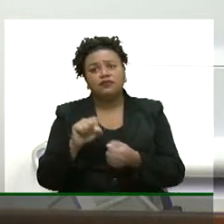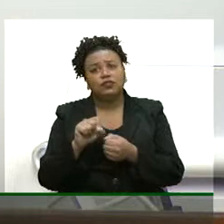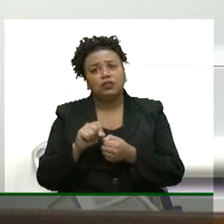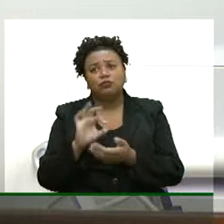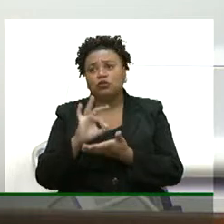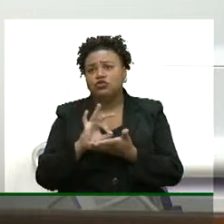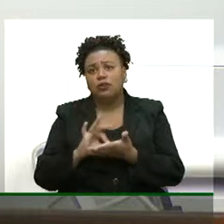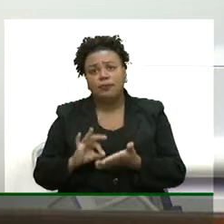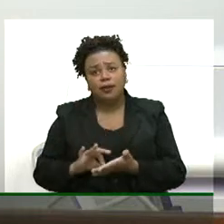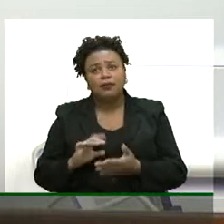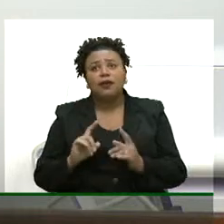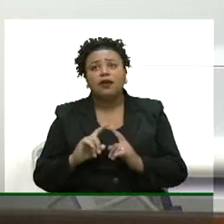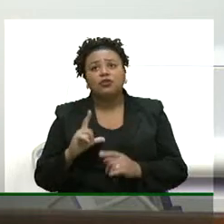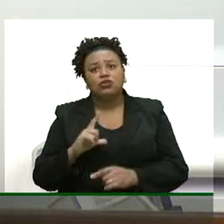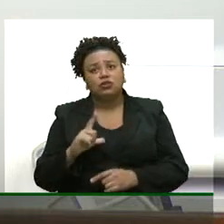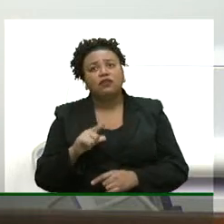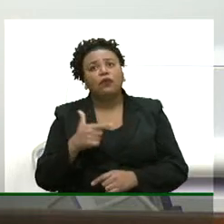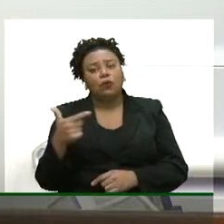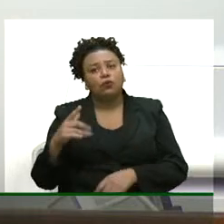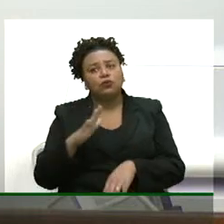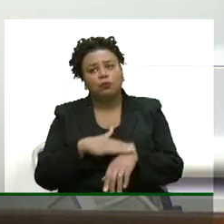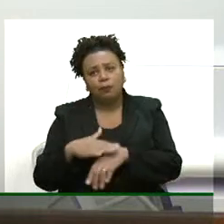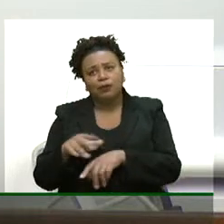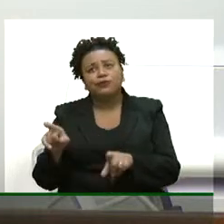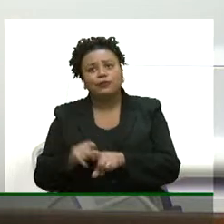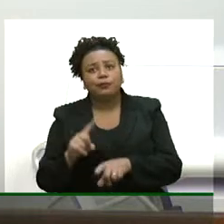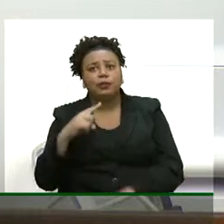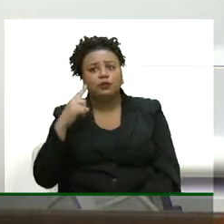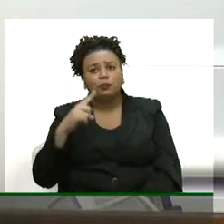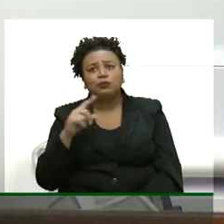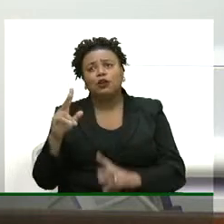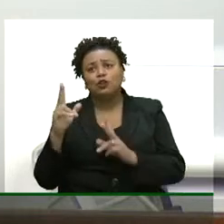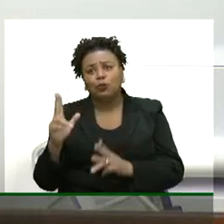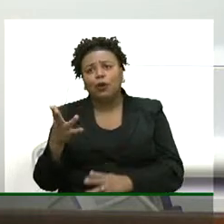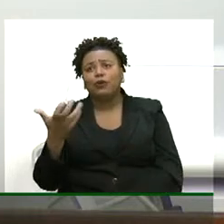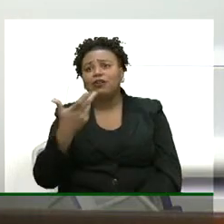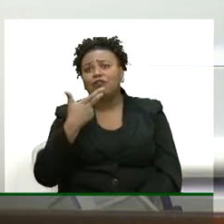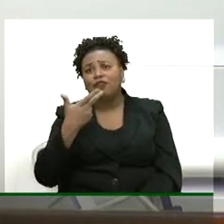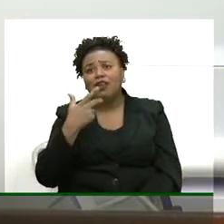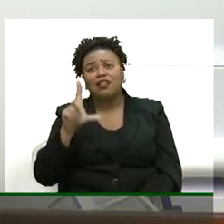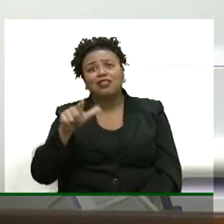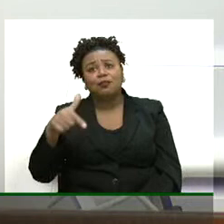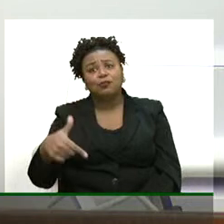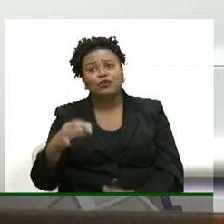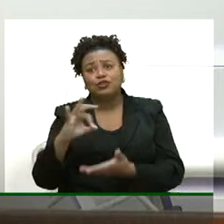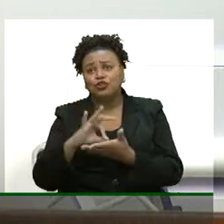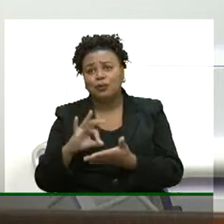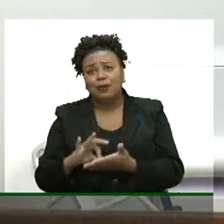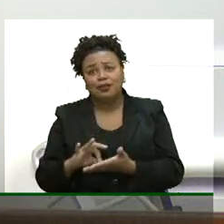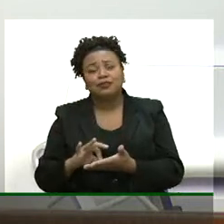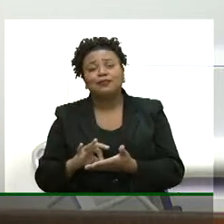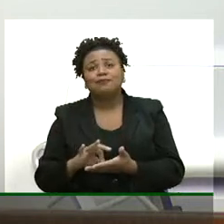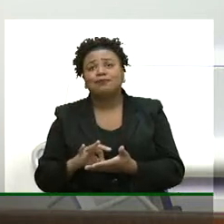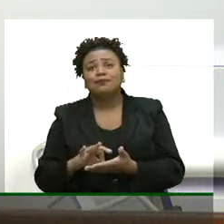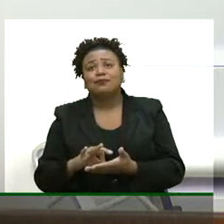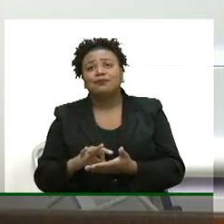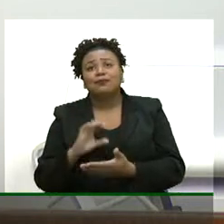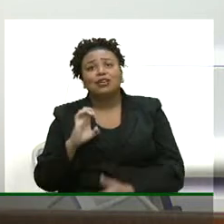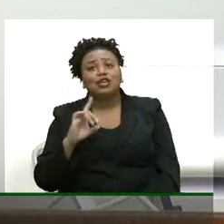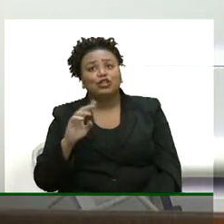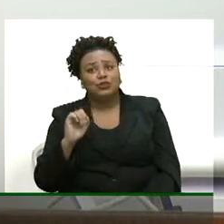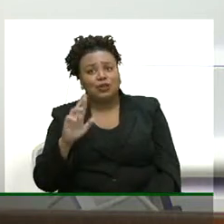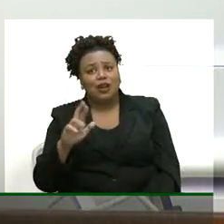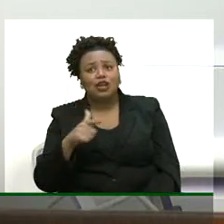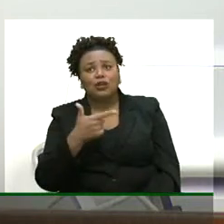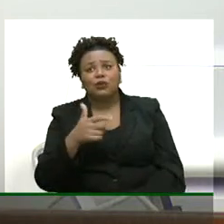já passamos a chamada. Nós tivemos em outras situações também deputados que quiseram fazer a manifestação depois da chamada, deputado Edgar Preto, em